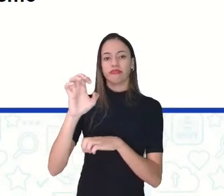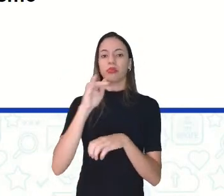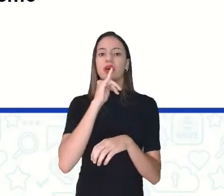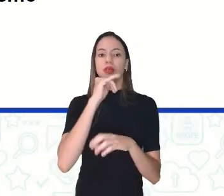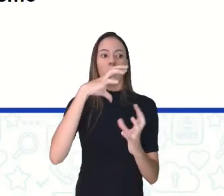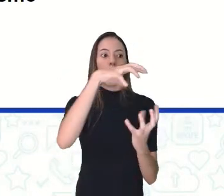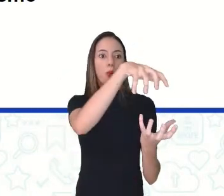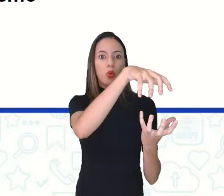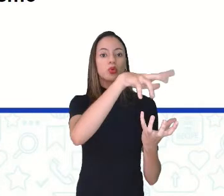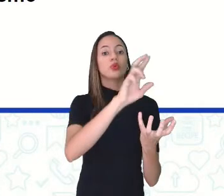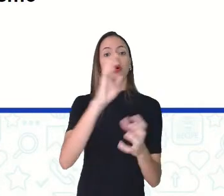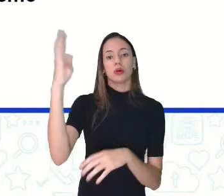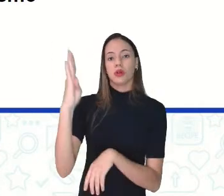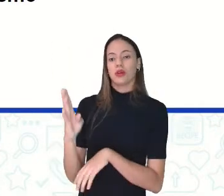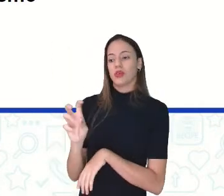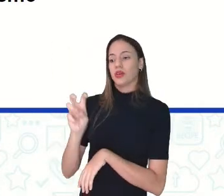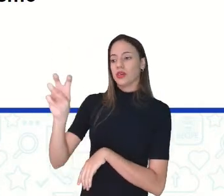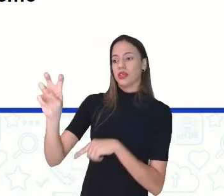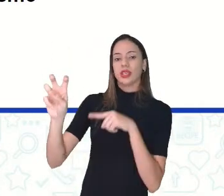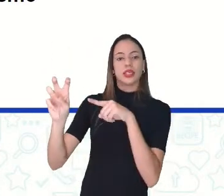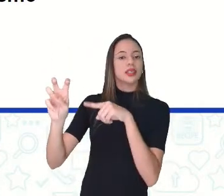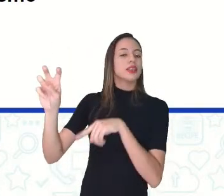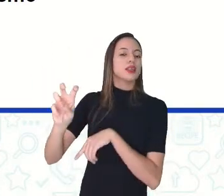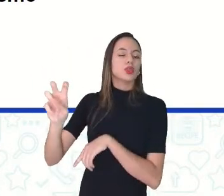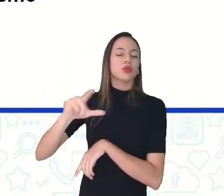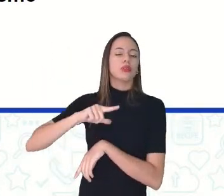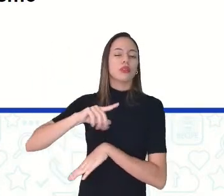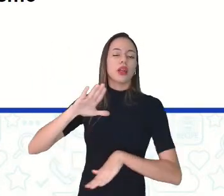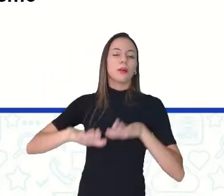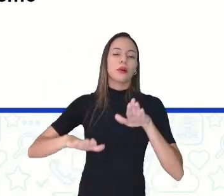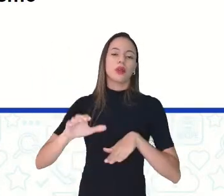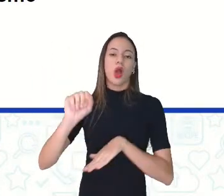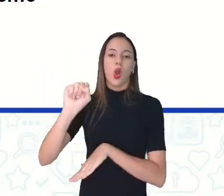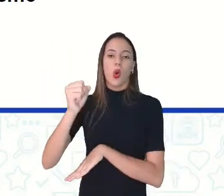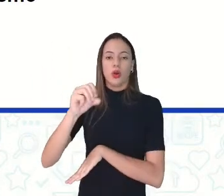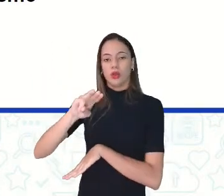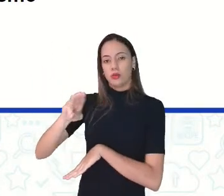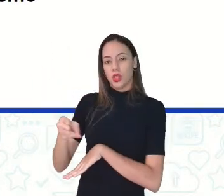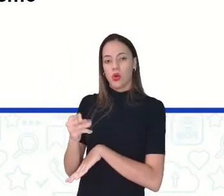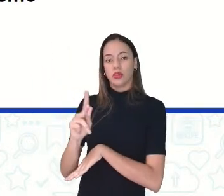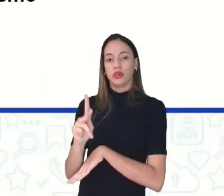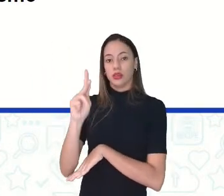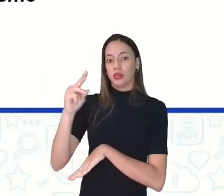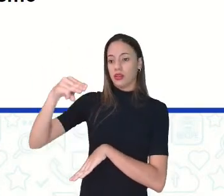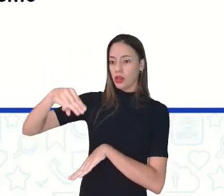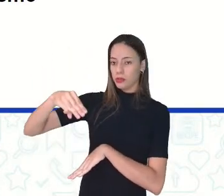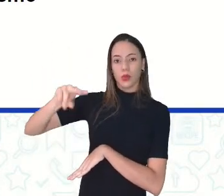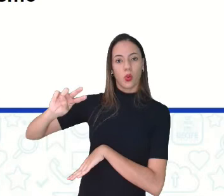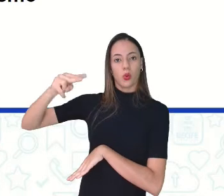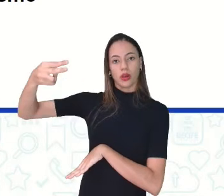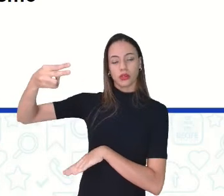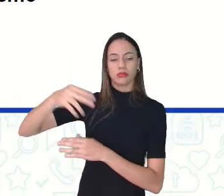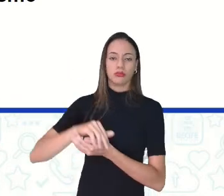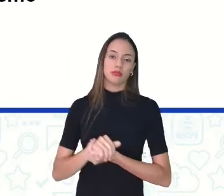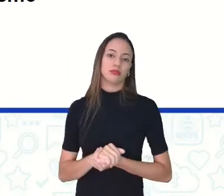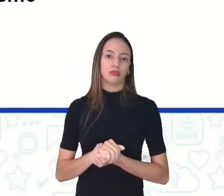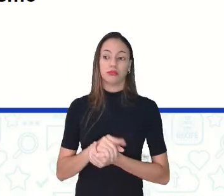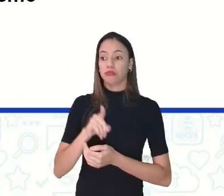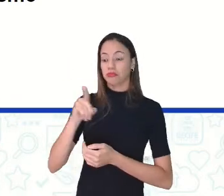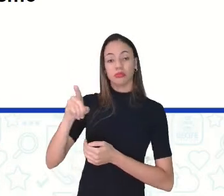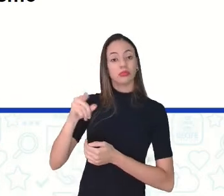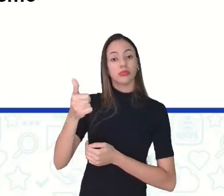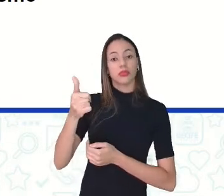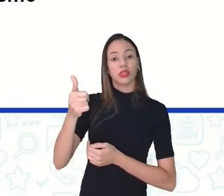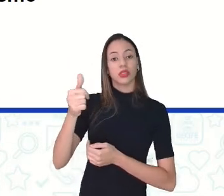em território, não é isso? Então, que temos 8 milhões aí de quilômetros quadrados, tá certo? 18% desses